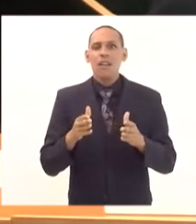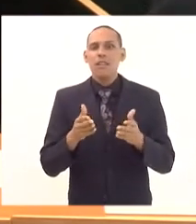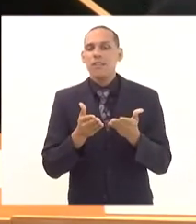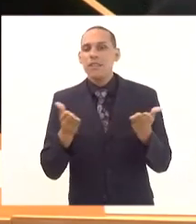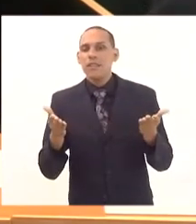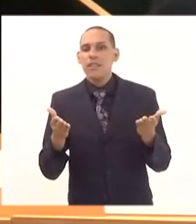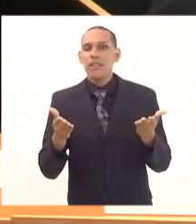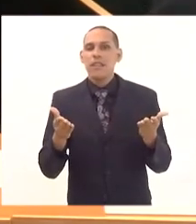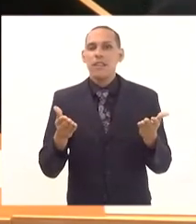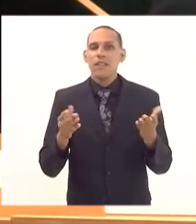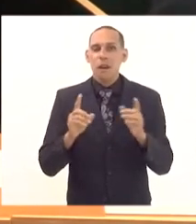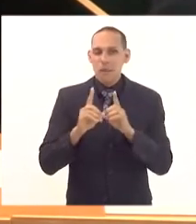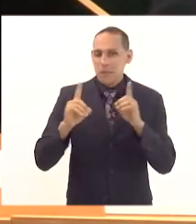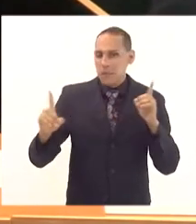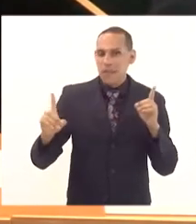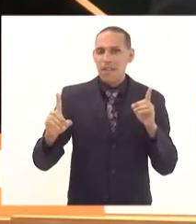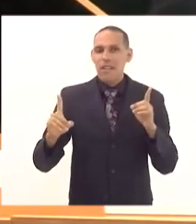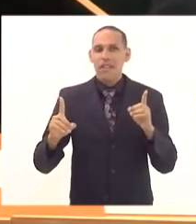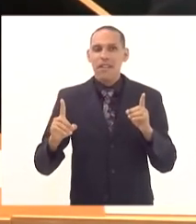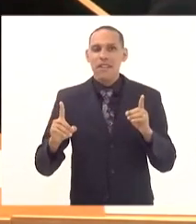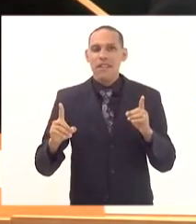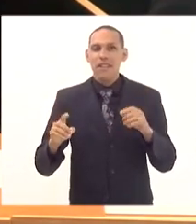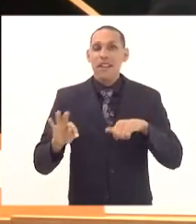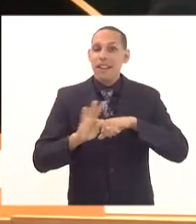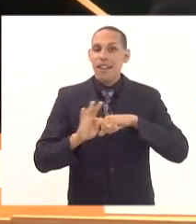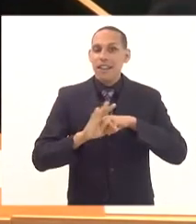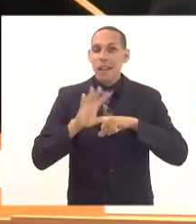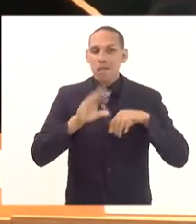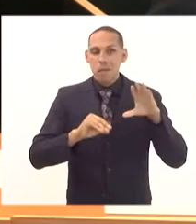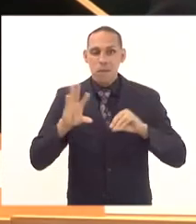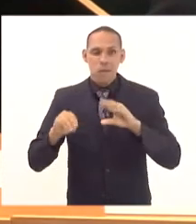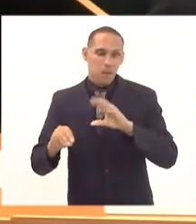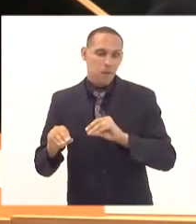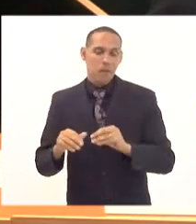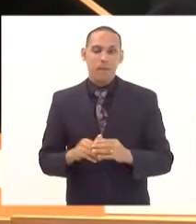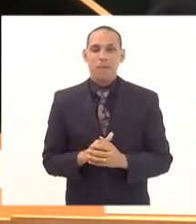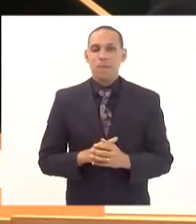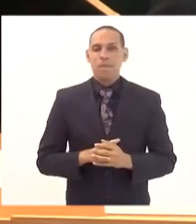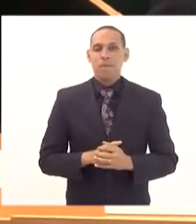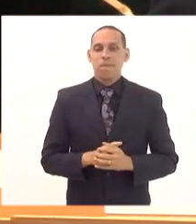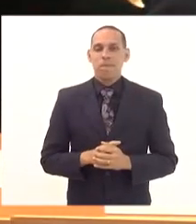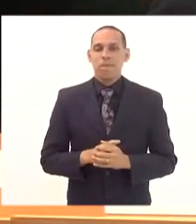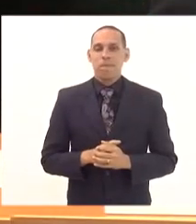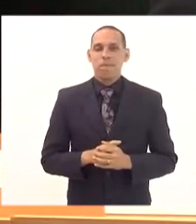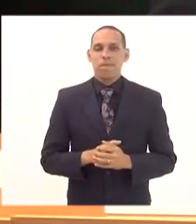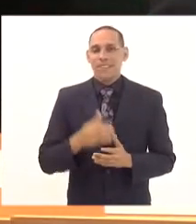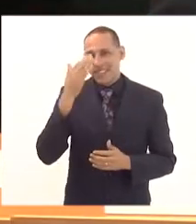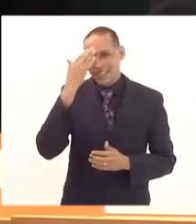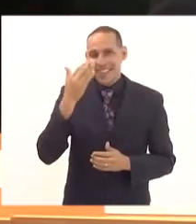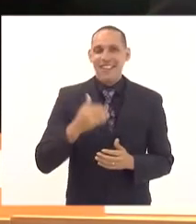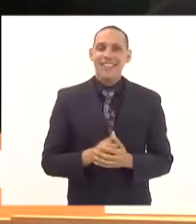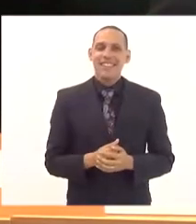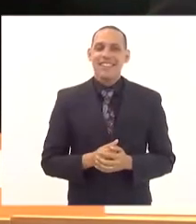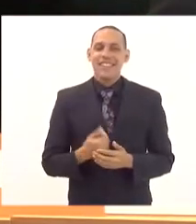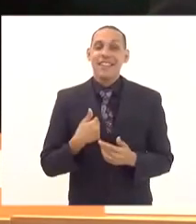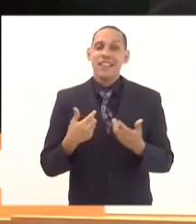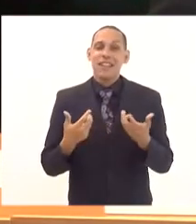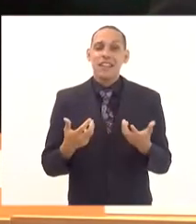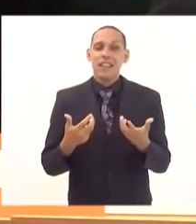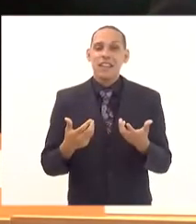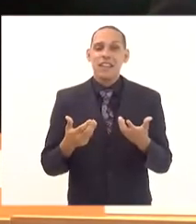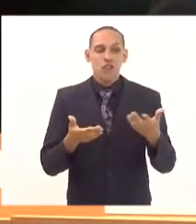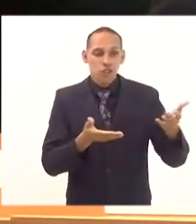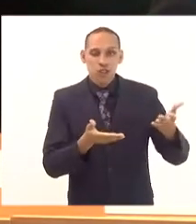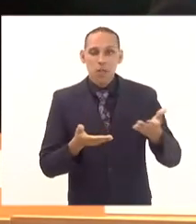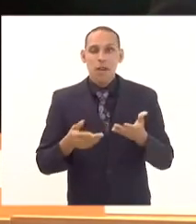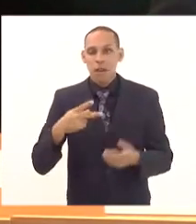no modo remoto né que tá na terra ele não para mudar Ah obrigada eu já quero convidar